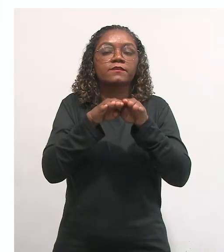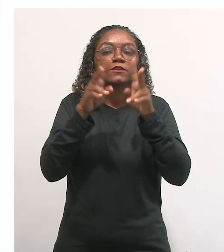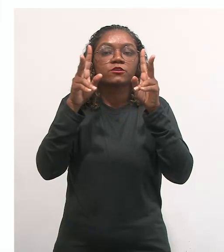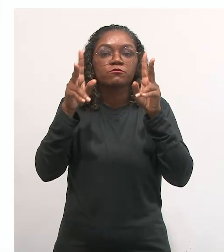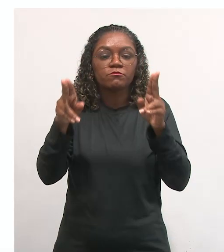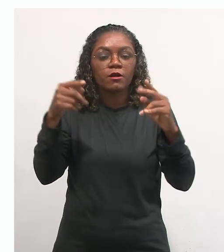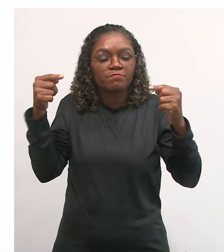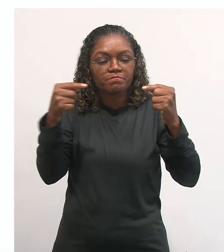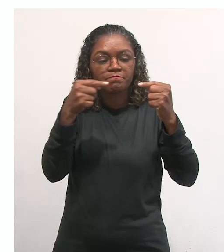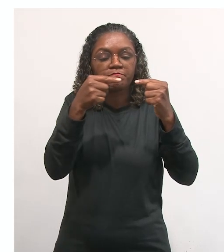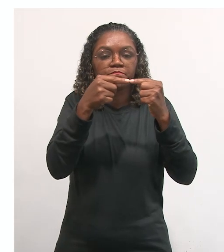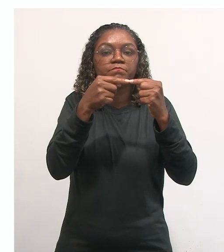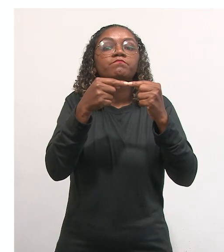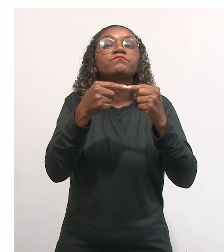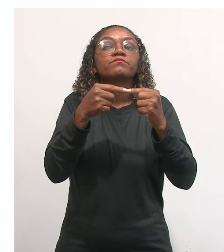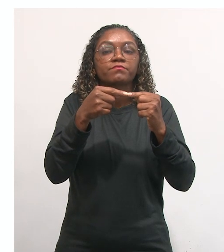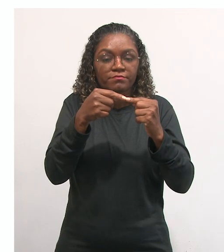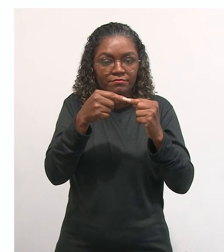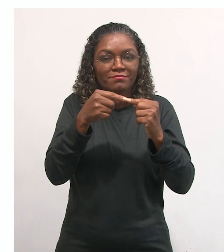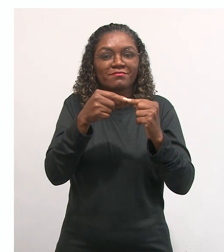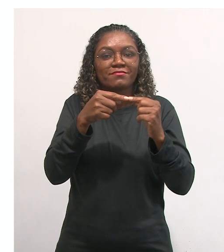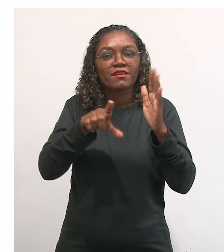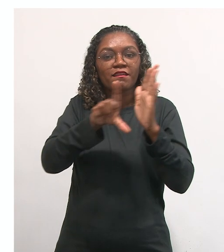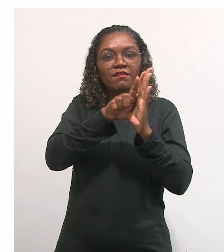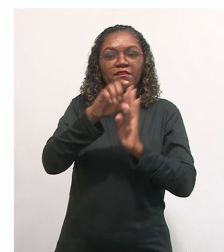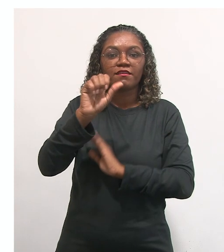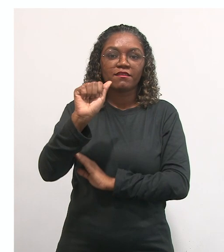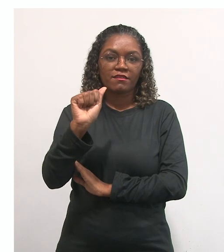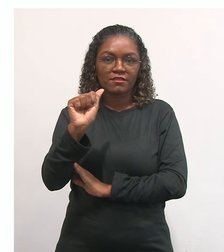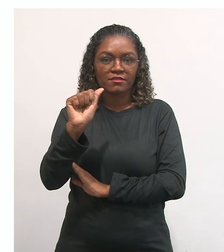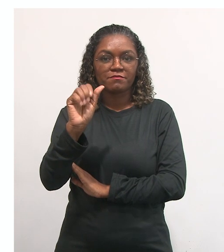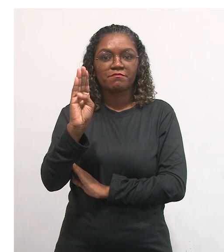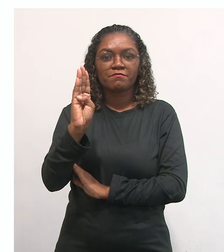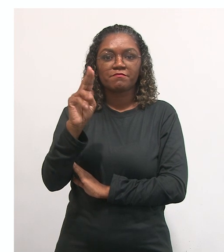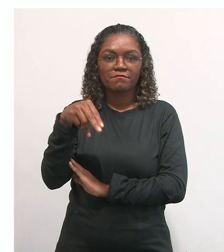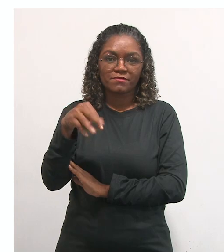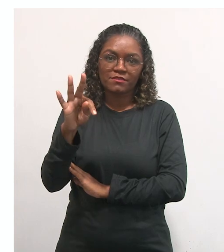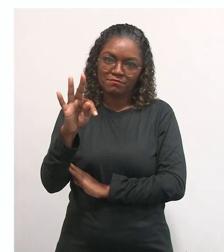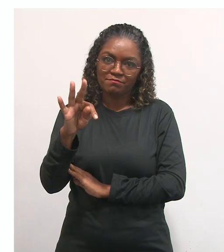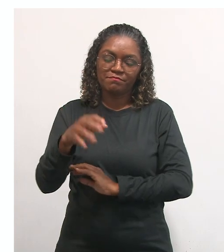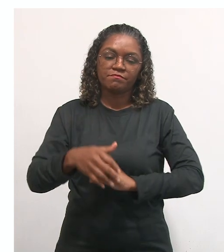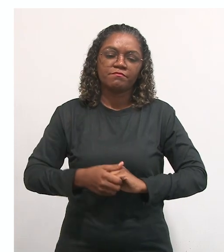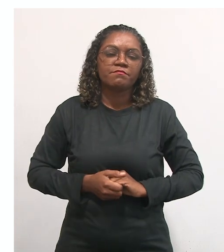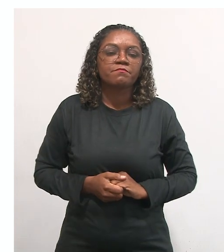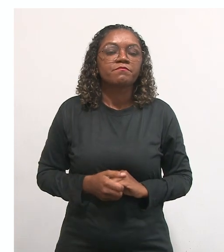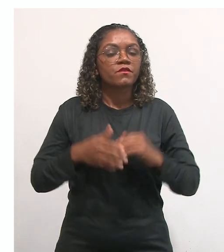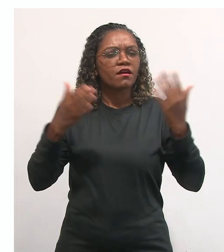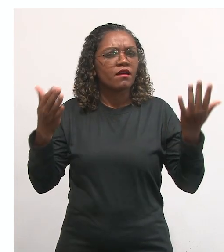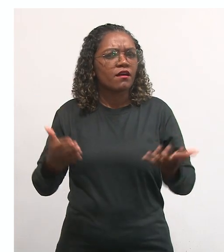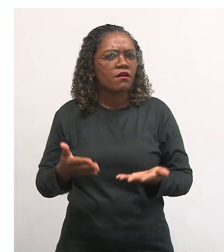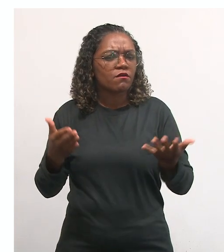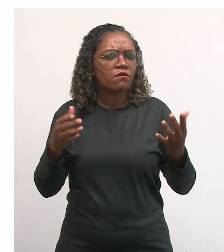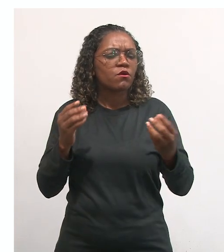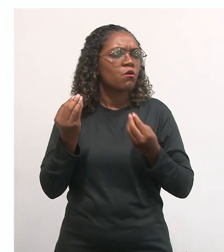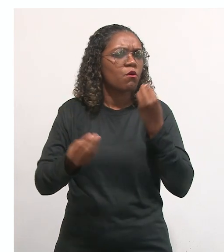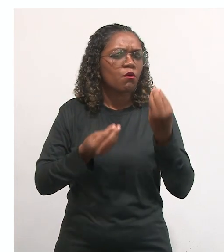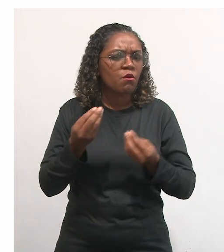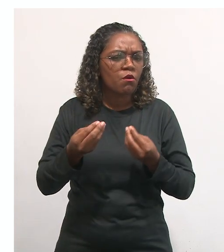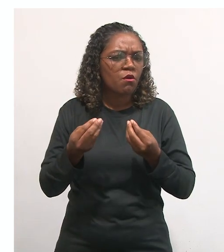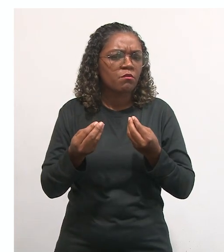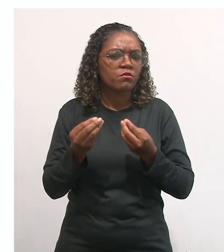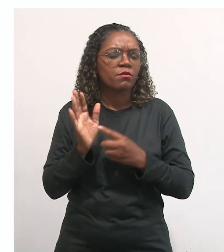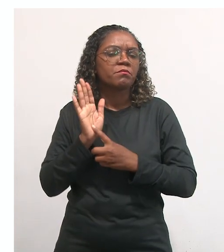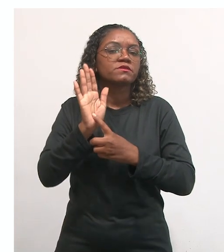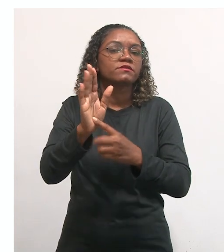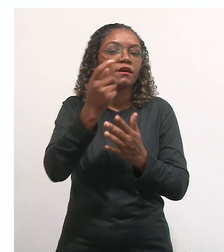da ABNT tá então como deve se apresentar o o texto científico o texto científico ele precisa